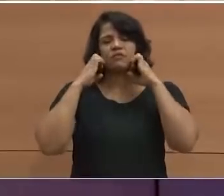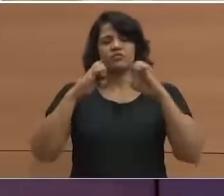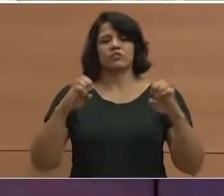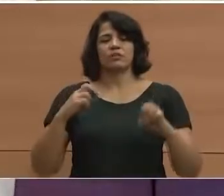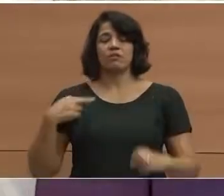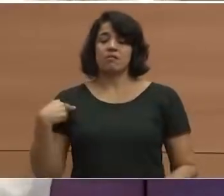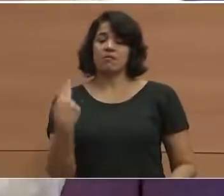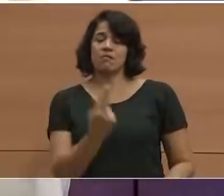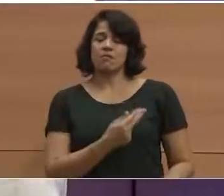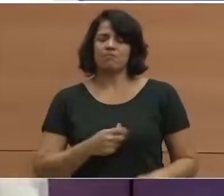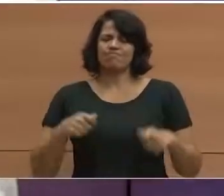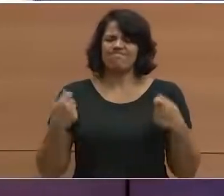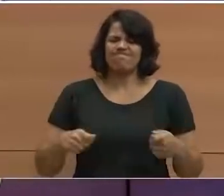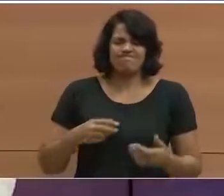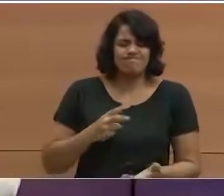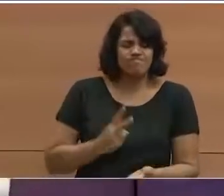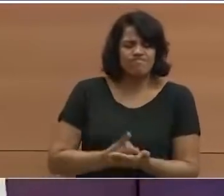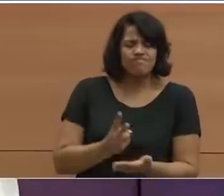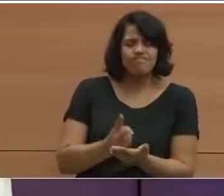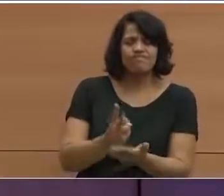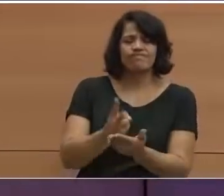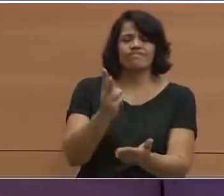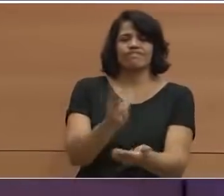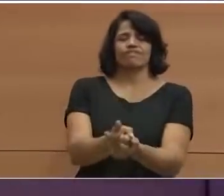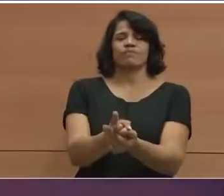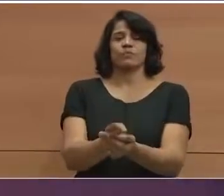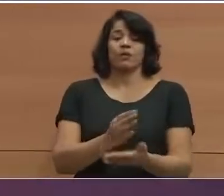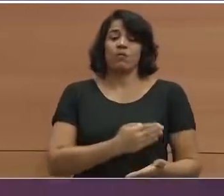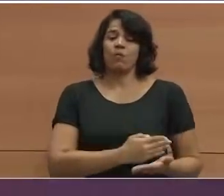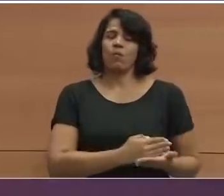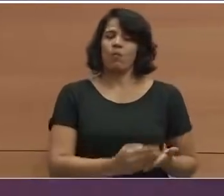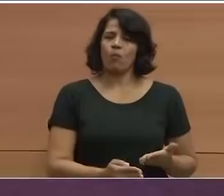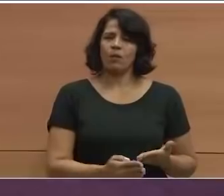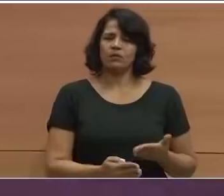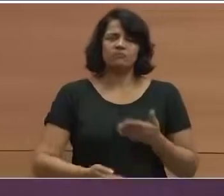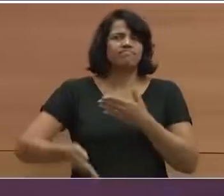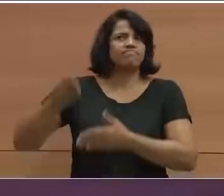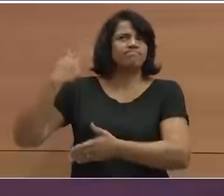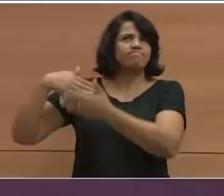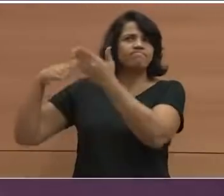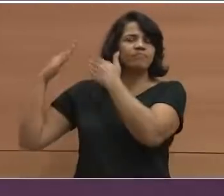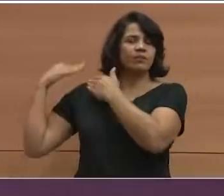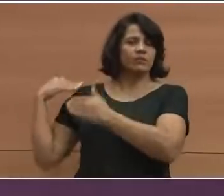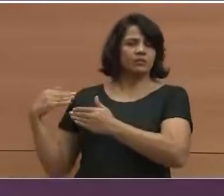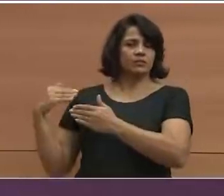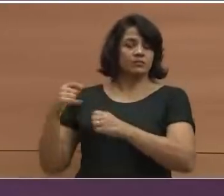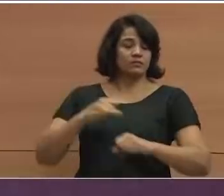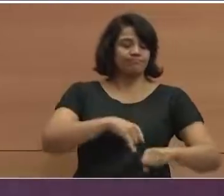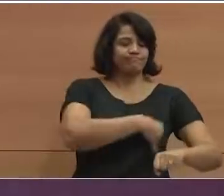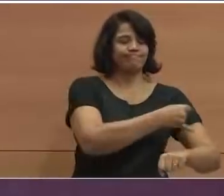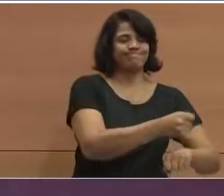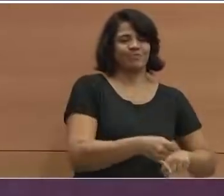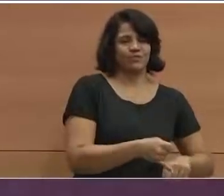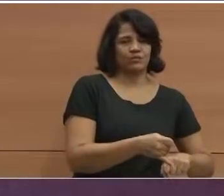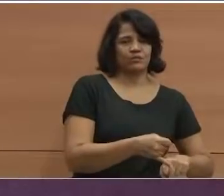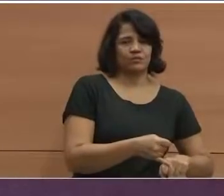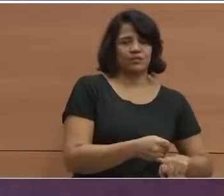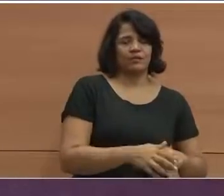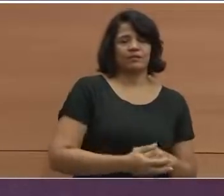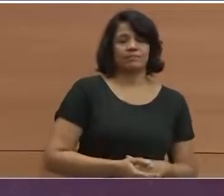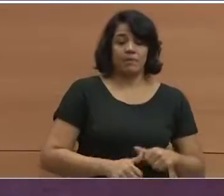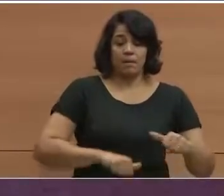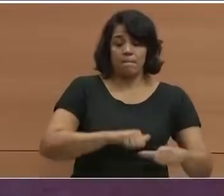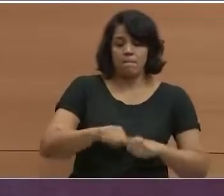Começou em Jerusalém, passou por Antioquia, de Antioquia até a morte de Paulo, parece que interrompeu, mas graças a Deus,